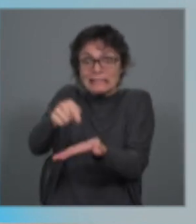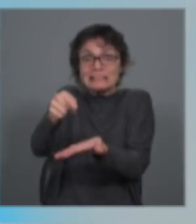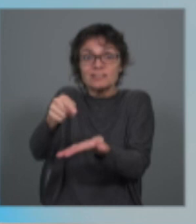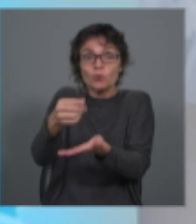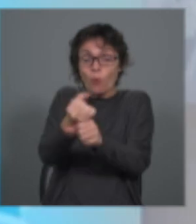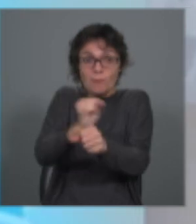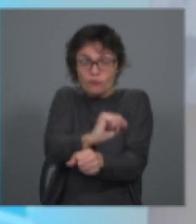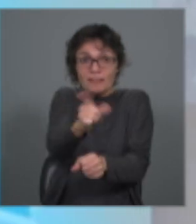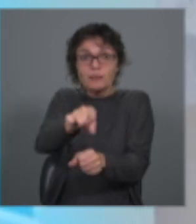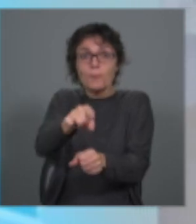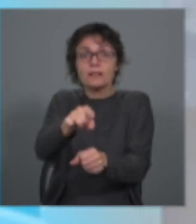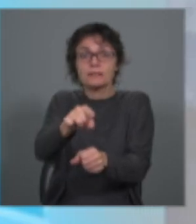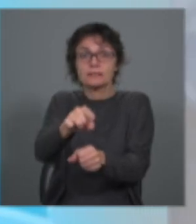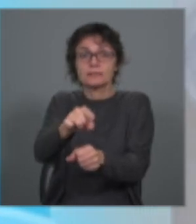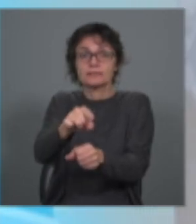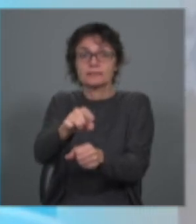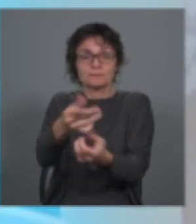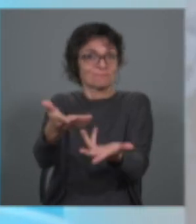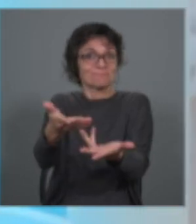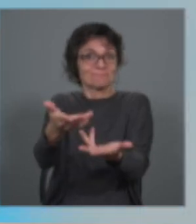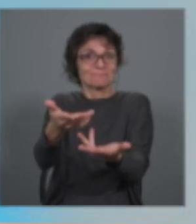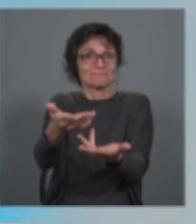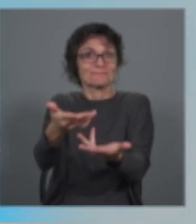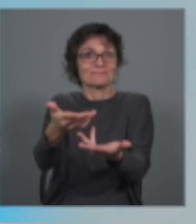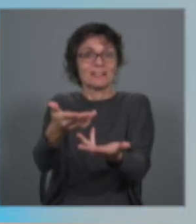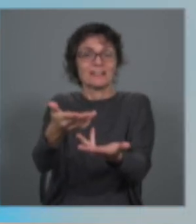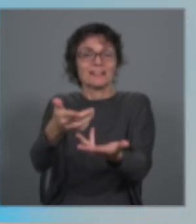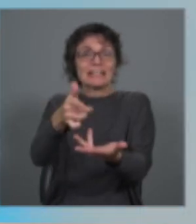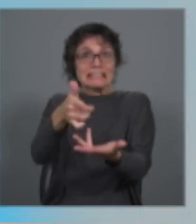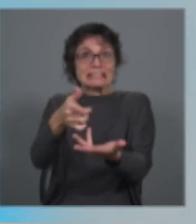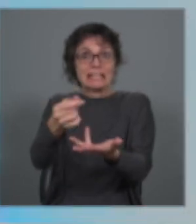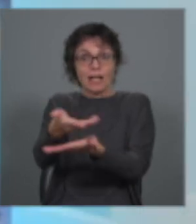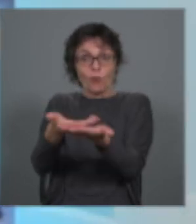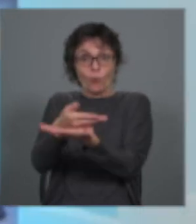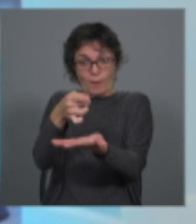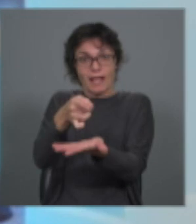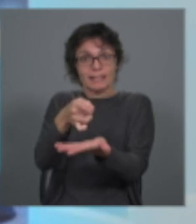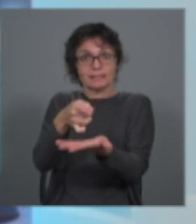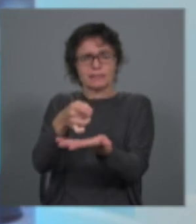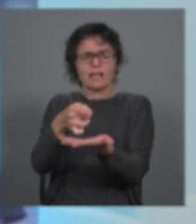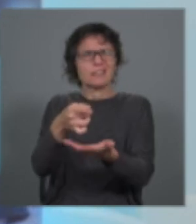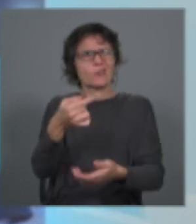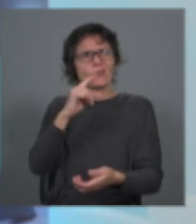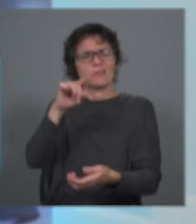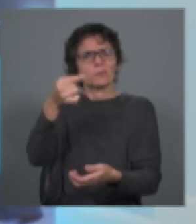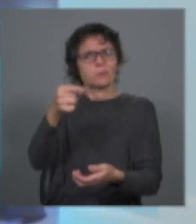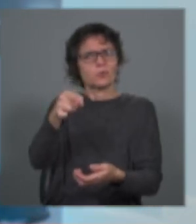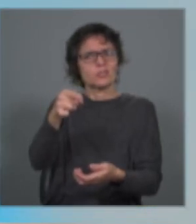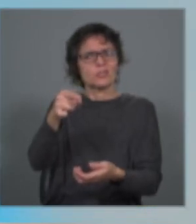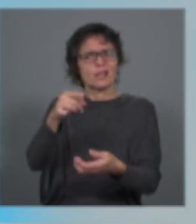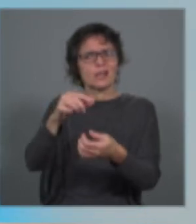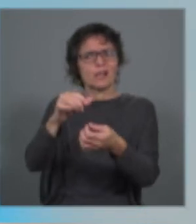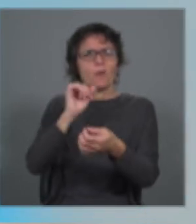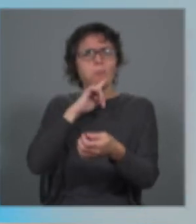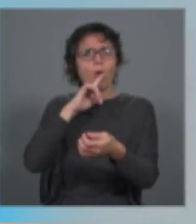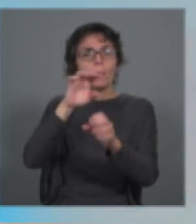isto, Paulo. A economia é isto. A economia de facto... Mas é essa a economia que determina depois as nossas sociedades? Normalmente não é a